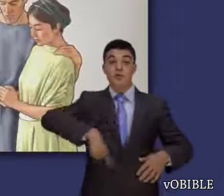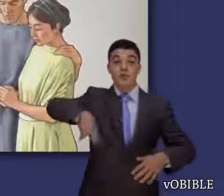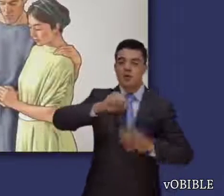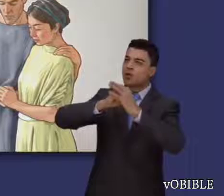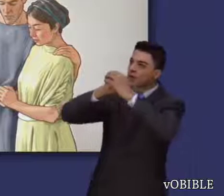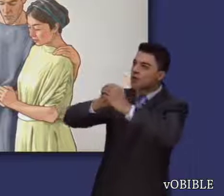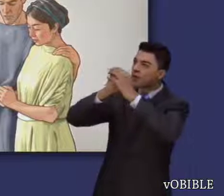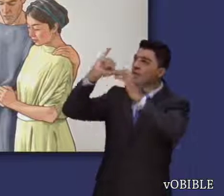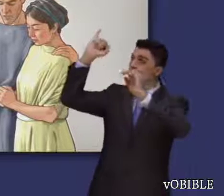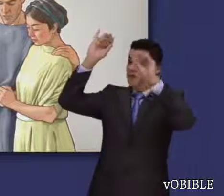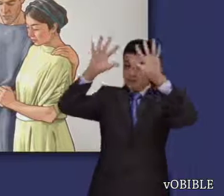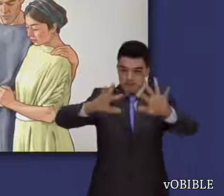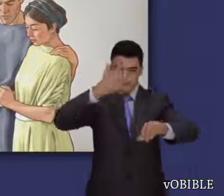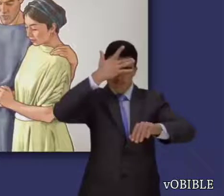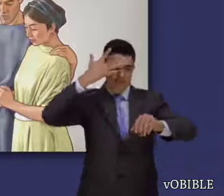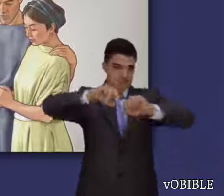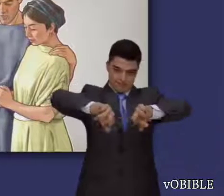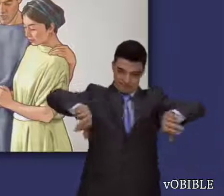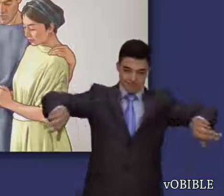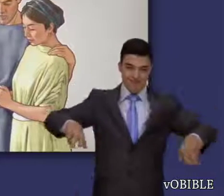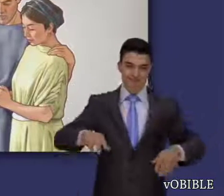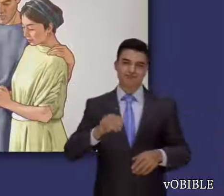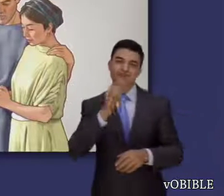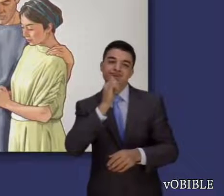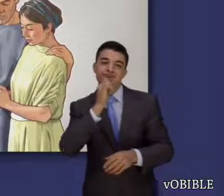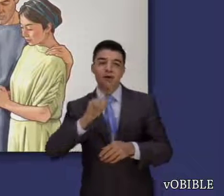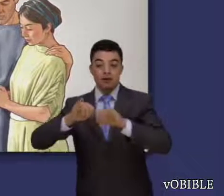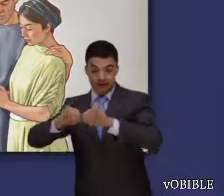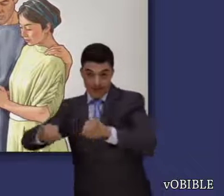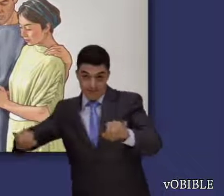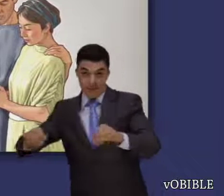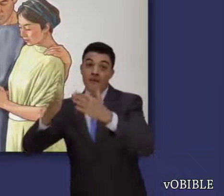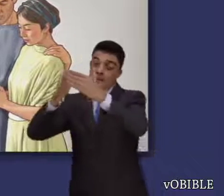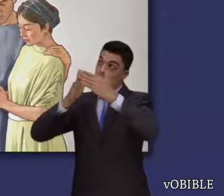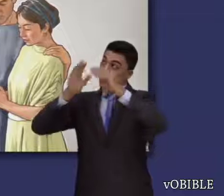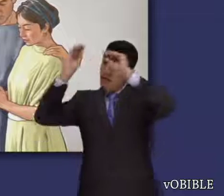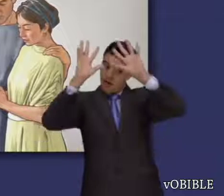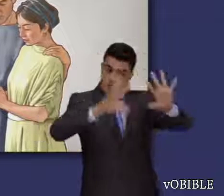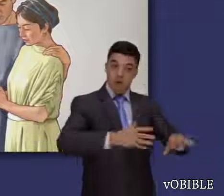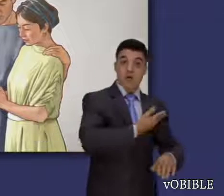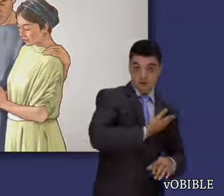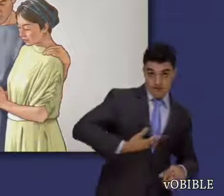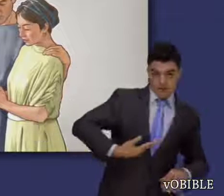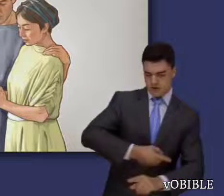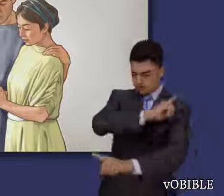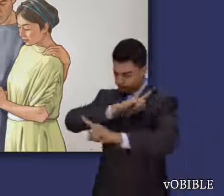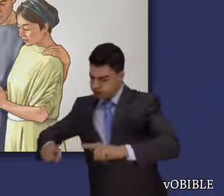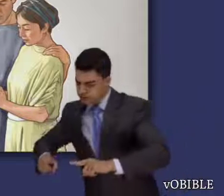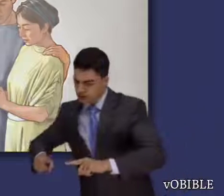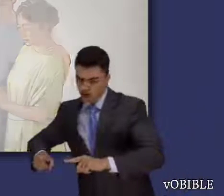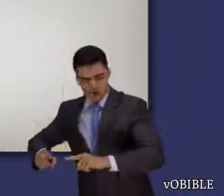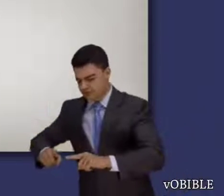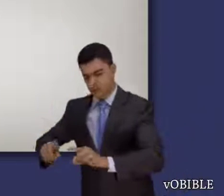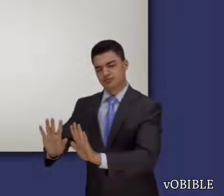precisamos orar por outras pessoas. Além disso, podemos orar para que os governos nos permitam fazer nossa obra de pregação e